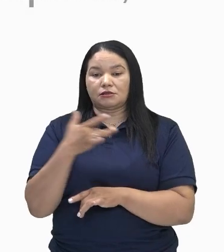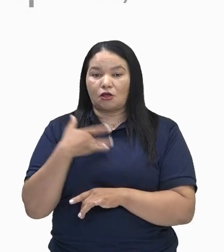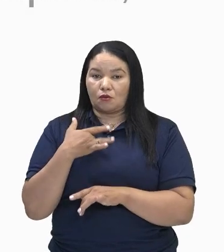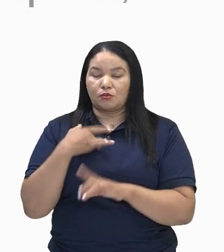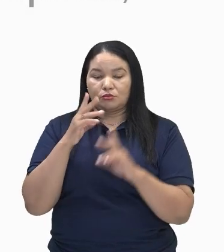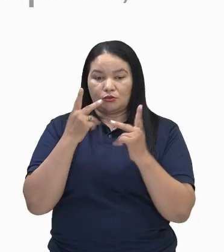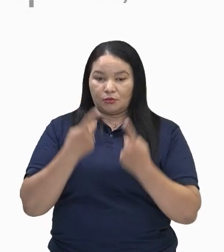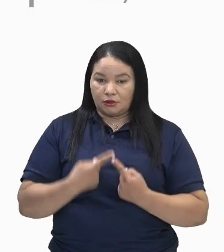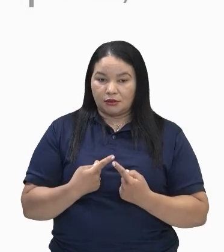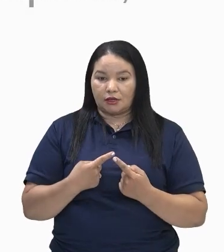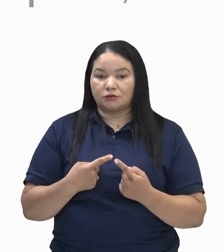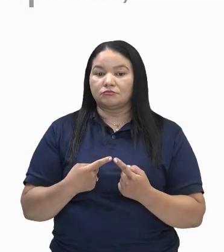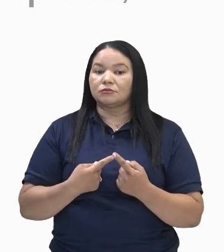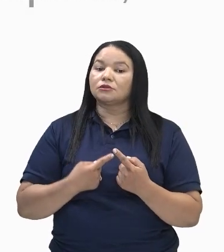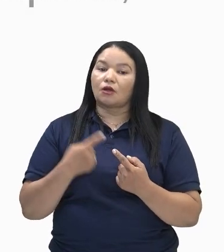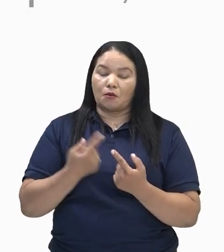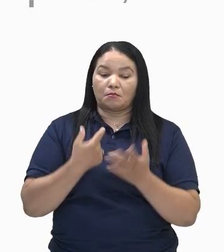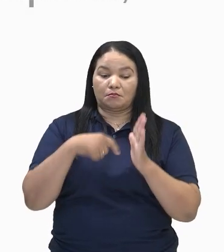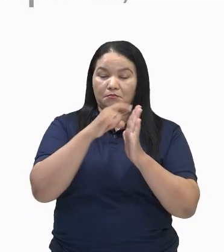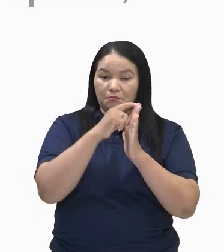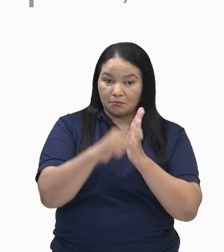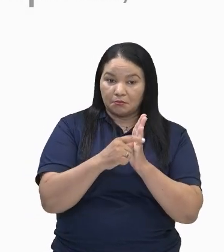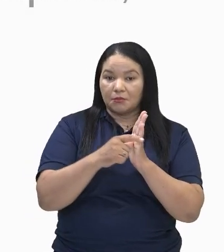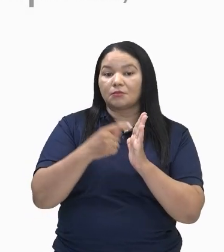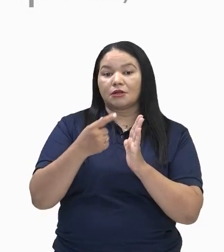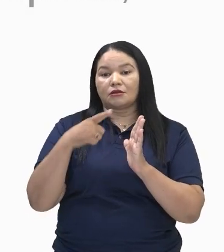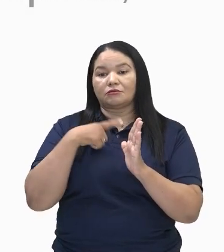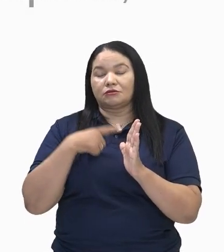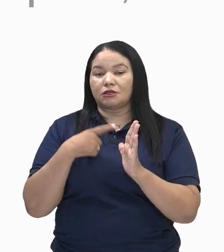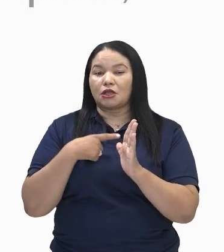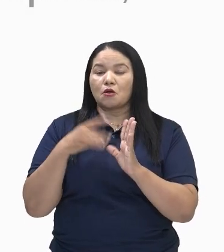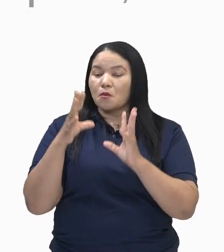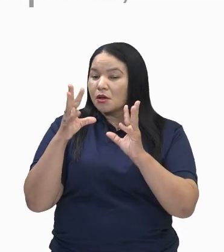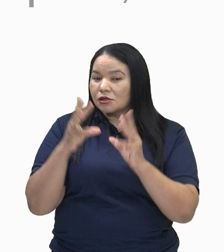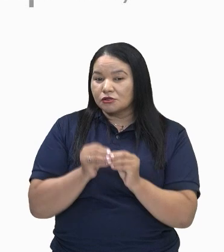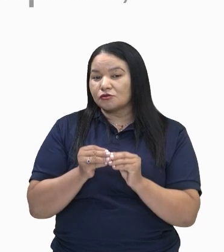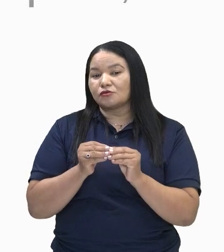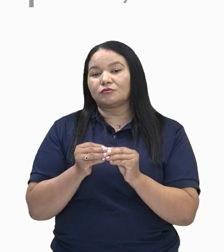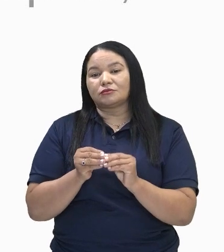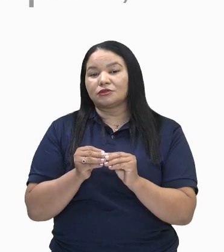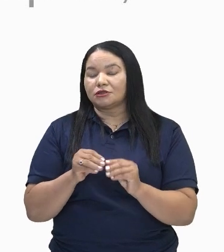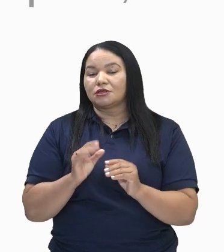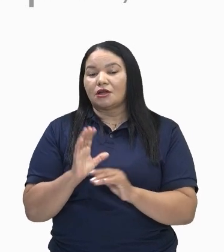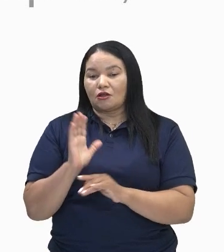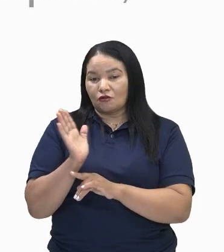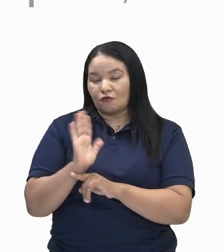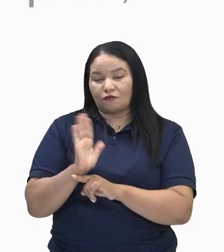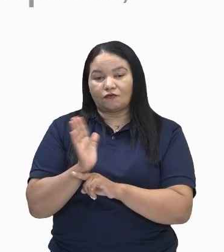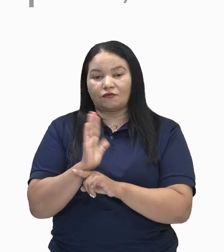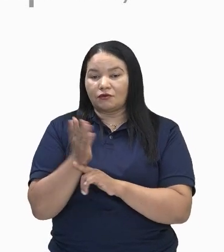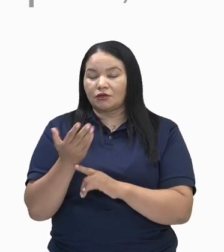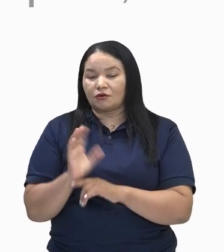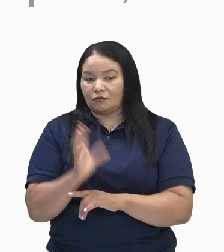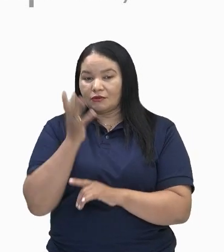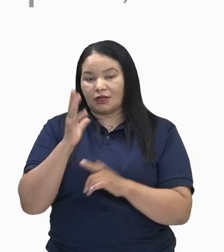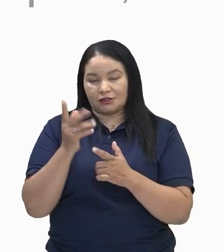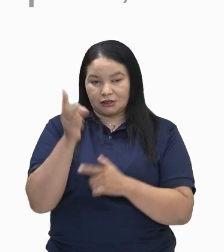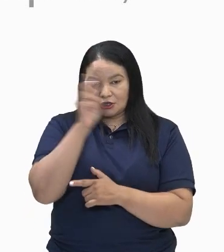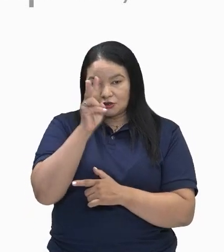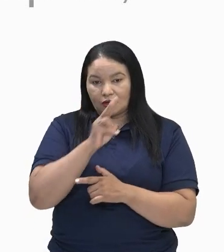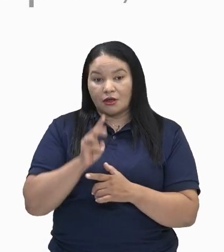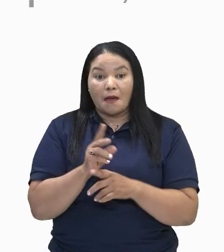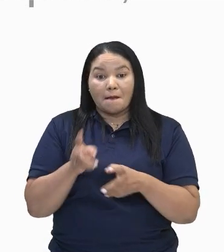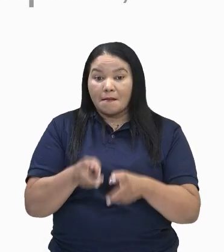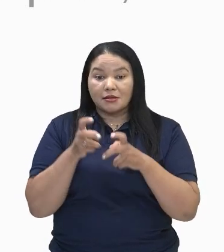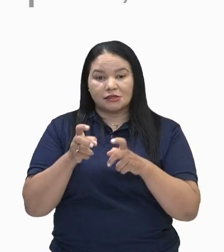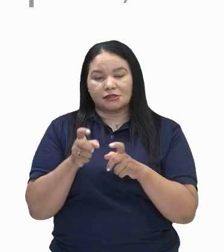percebam que nesse primeiro parágrafo nós temos aí já um resumo do que é o todo da história, correto? E percebam aí que ele